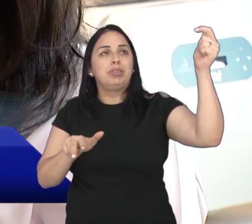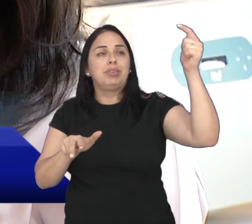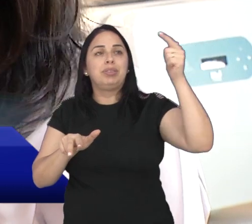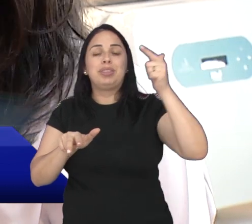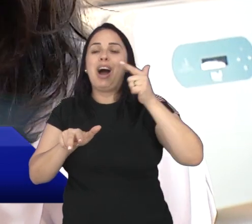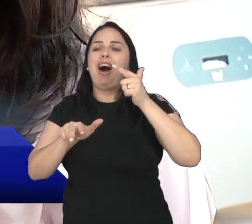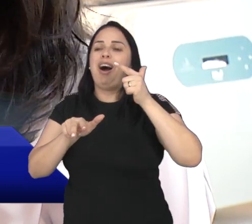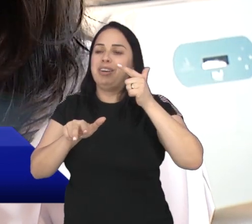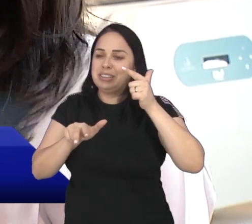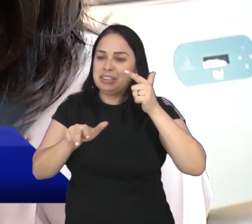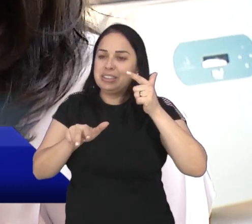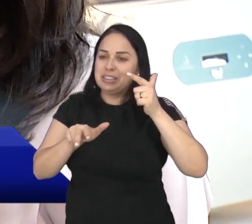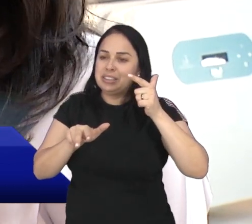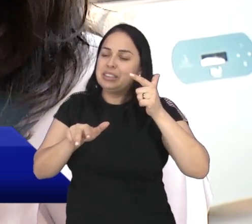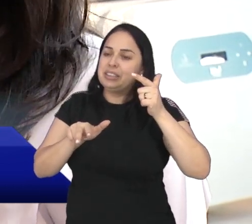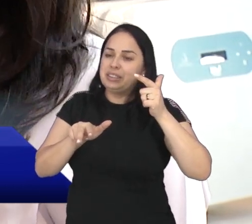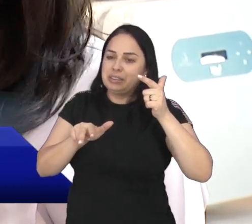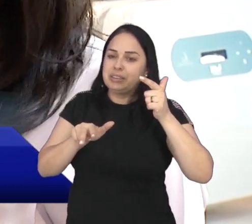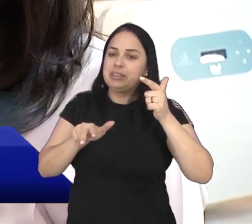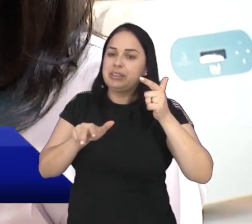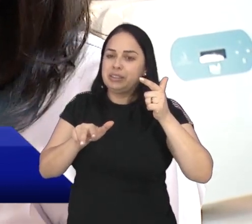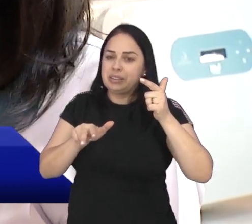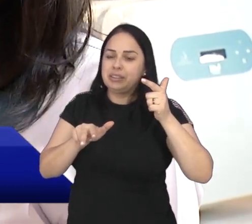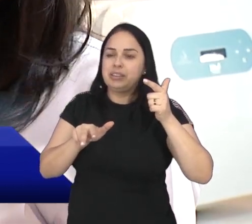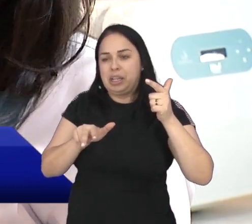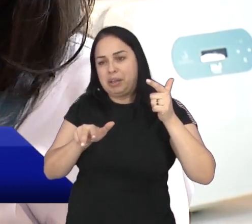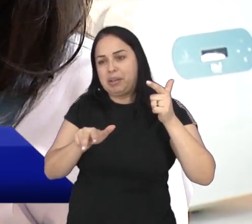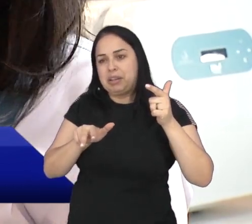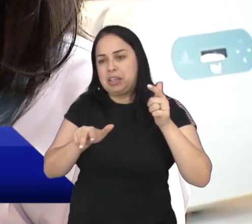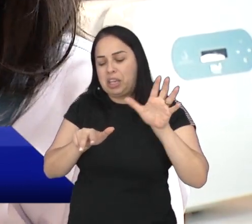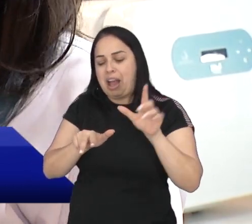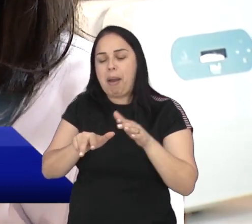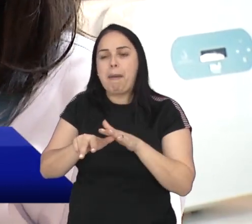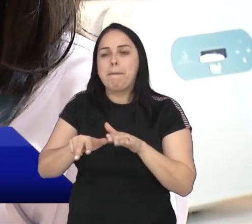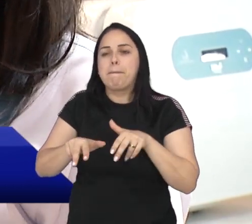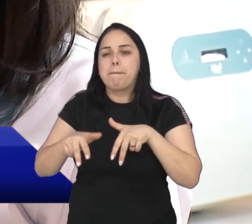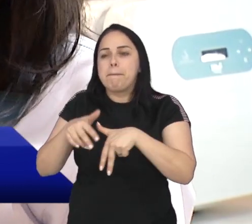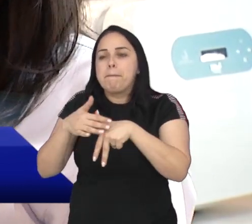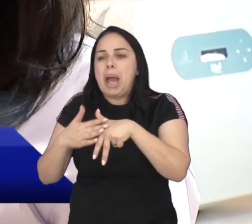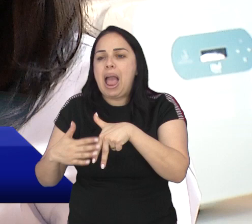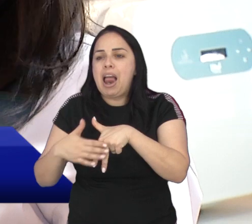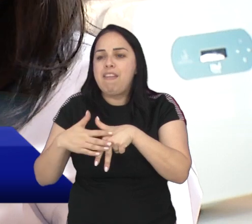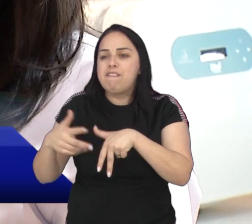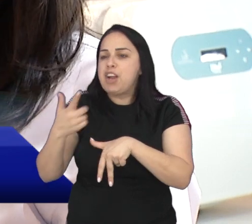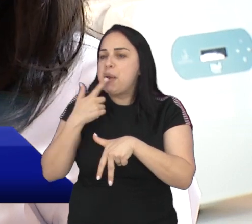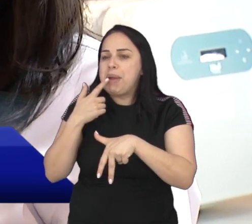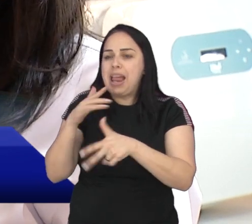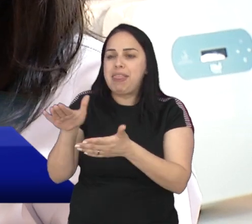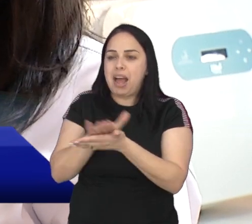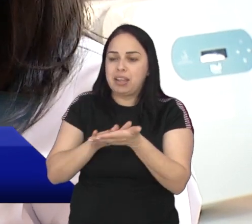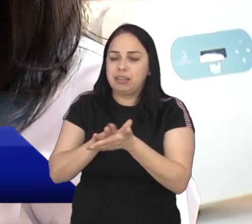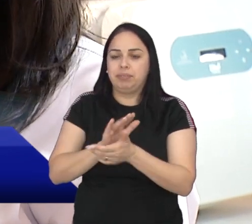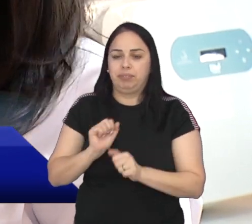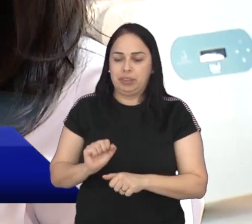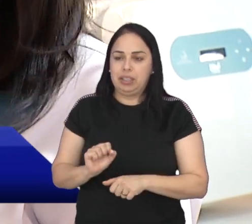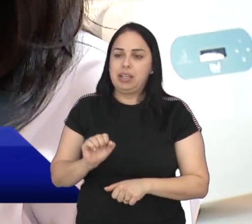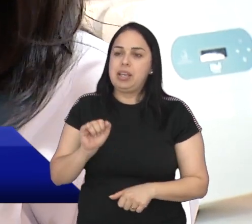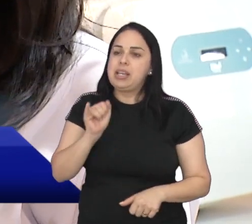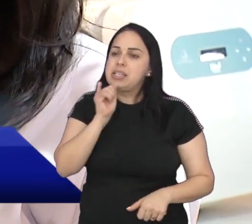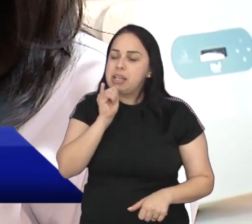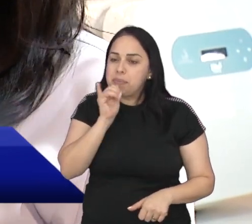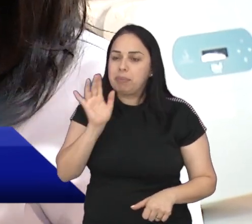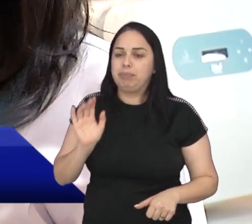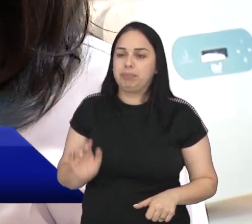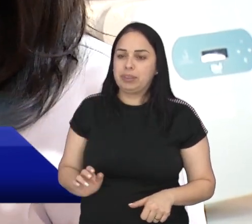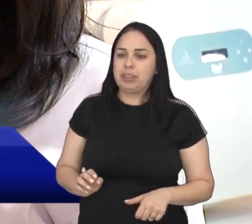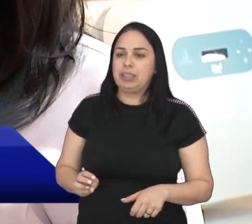você vai poder ficar no sol sem se ficar com a pele avermelhada, tá? Então, se